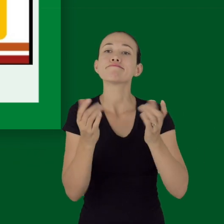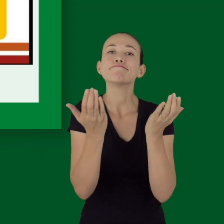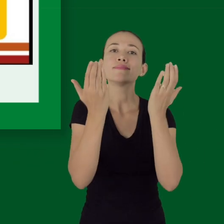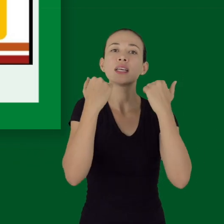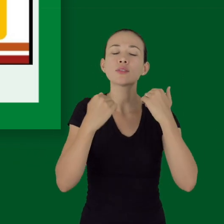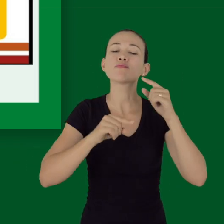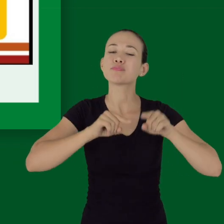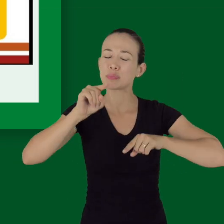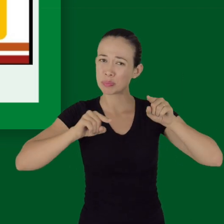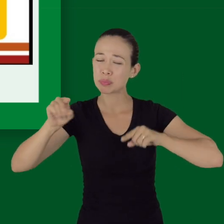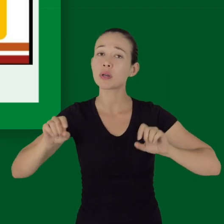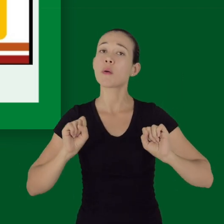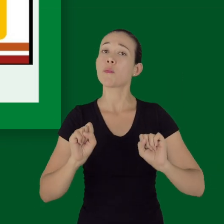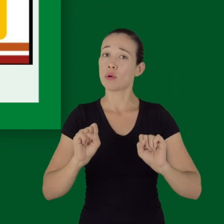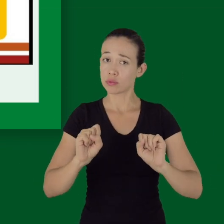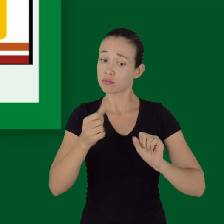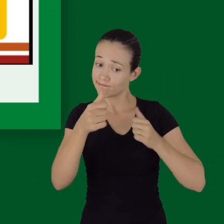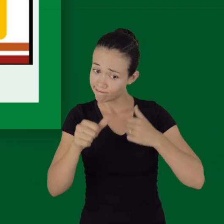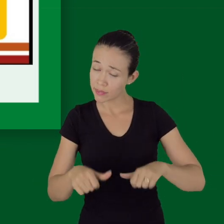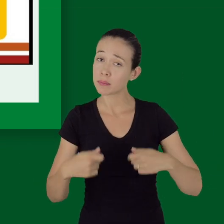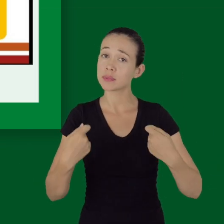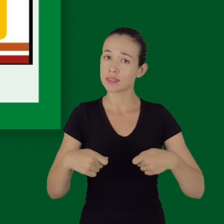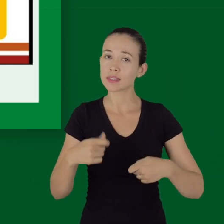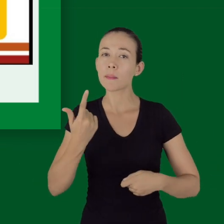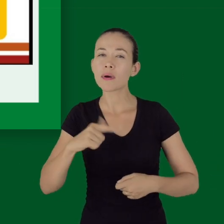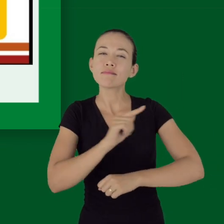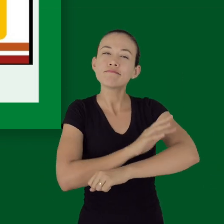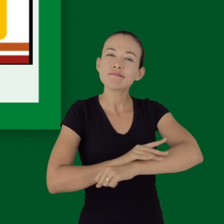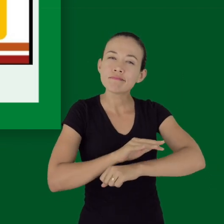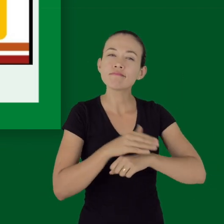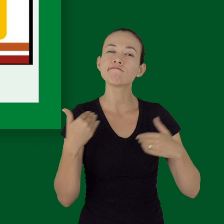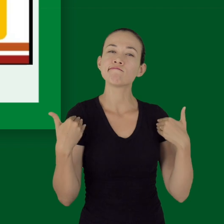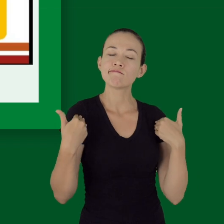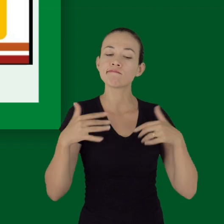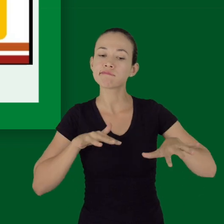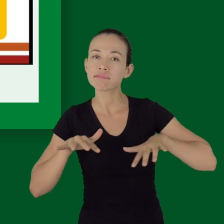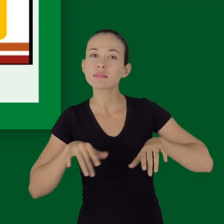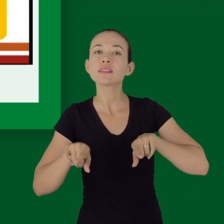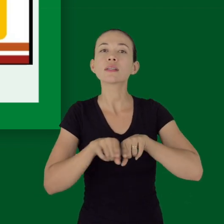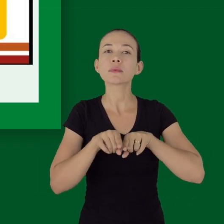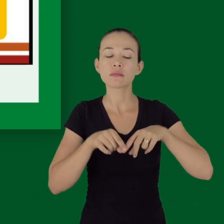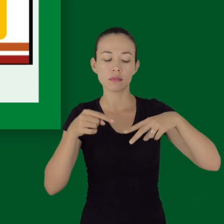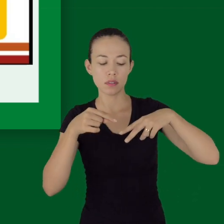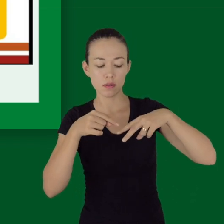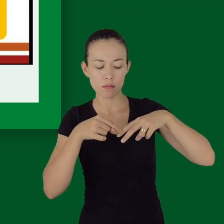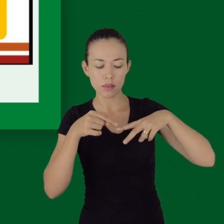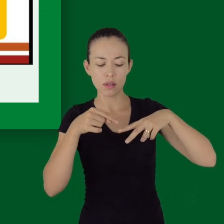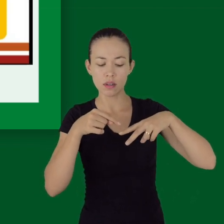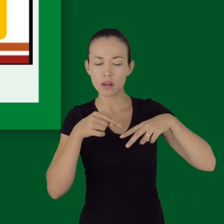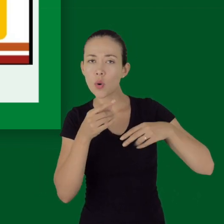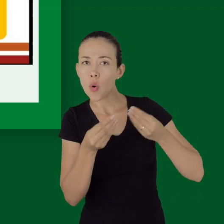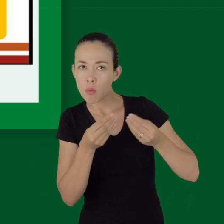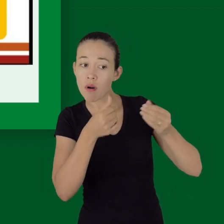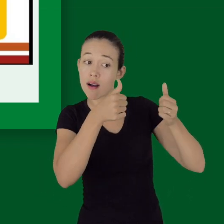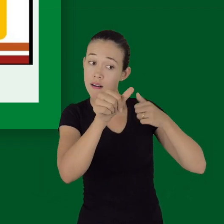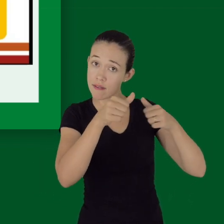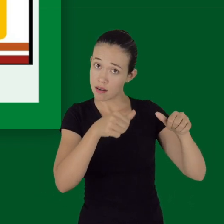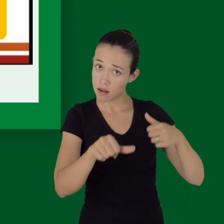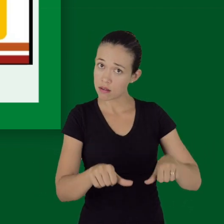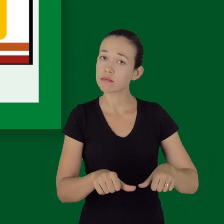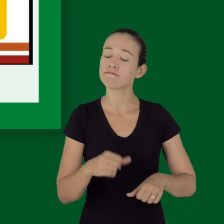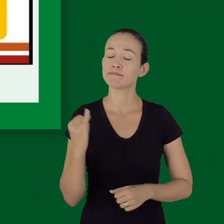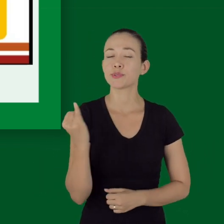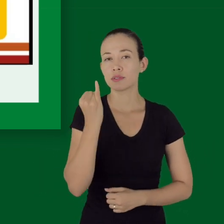função motora, os reflexos, né? E uma atenção aí em relação a situações que desviem